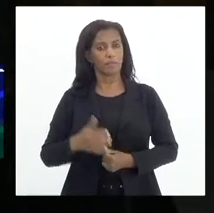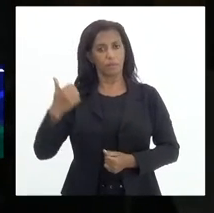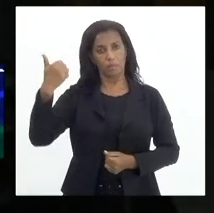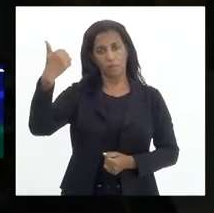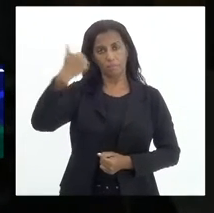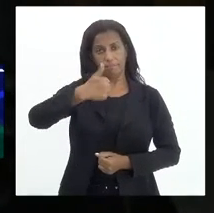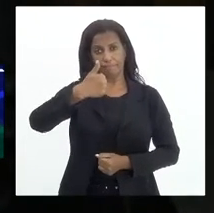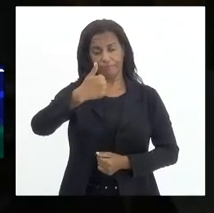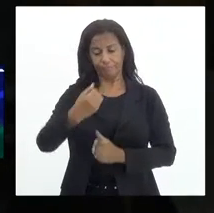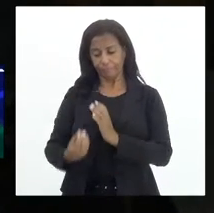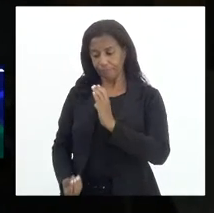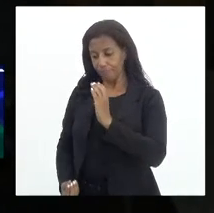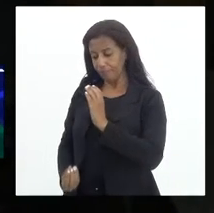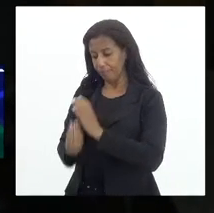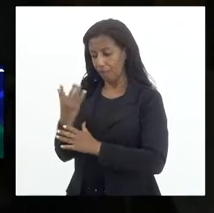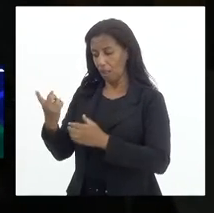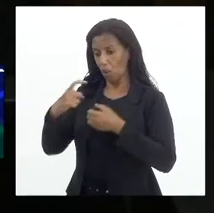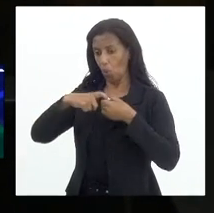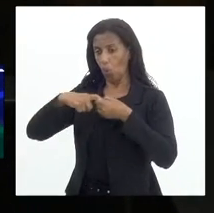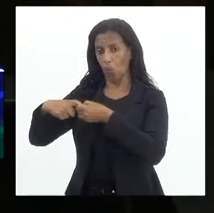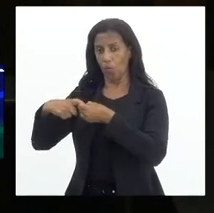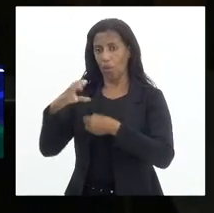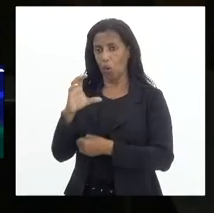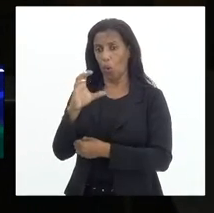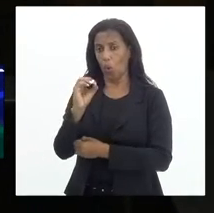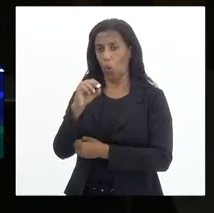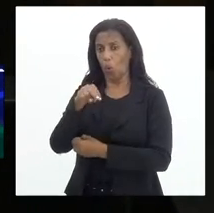primeiro, criar um convênio com o FAS